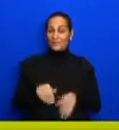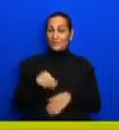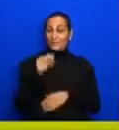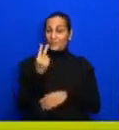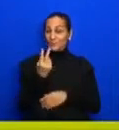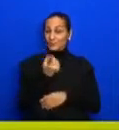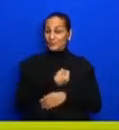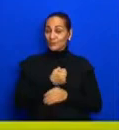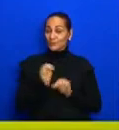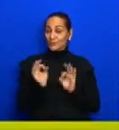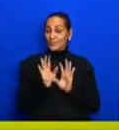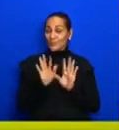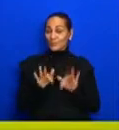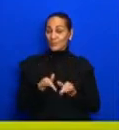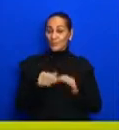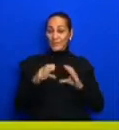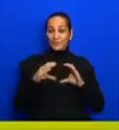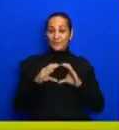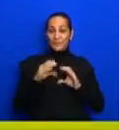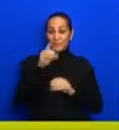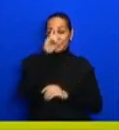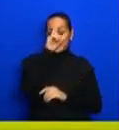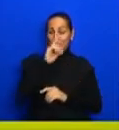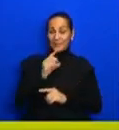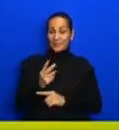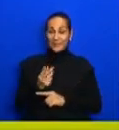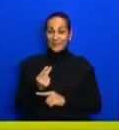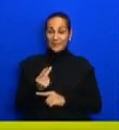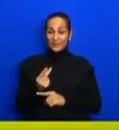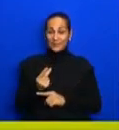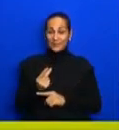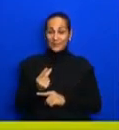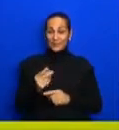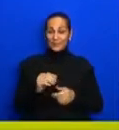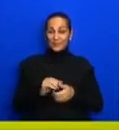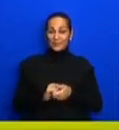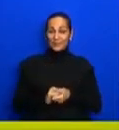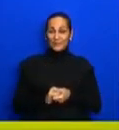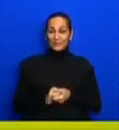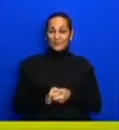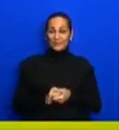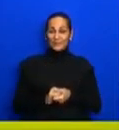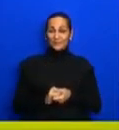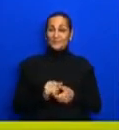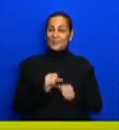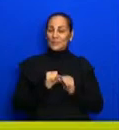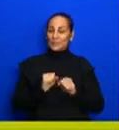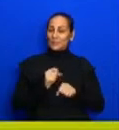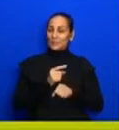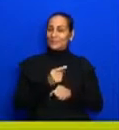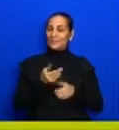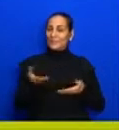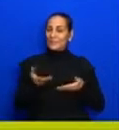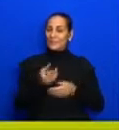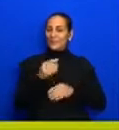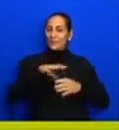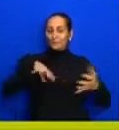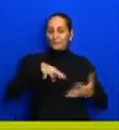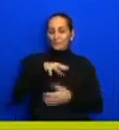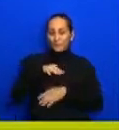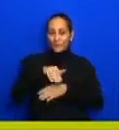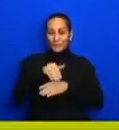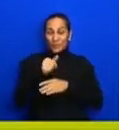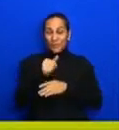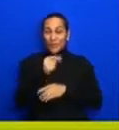2 números. Bola amarela 12, amarela número 12. E pode ser agora na velocidade do globo.